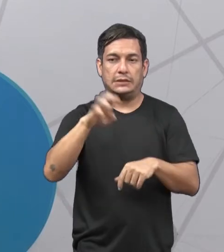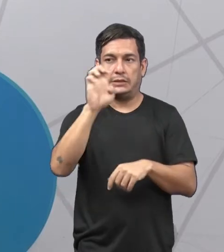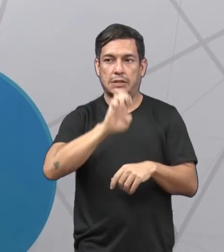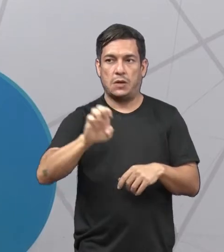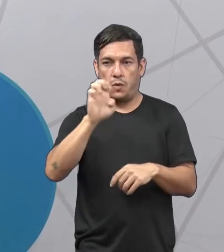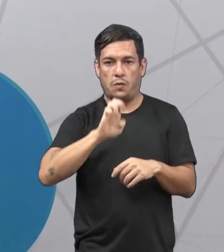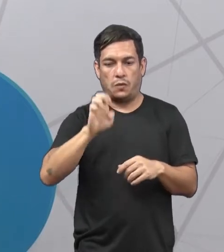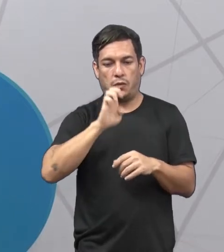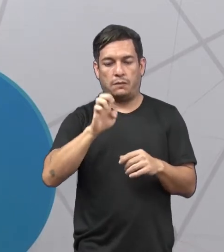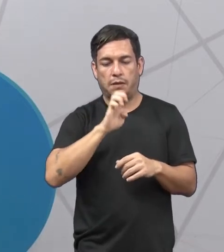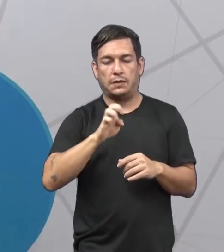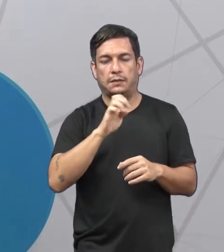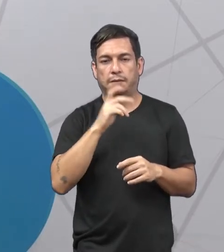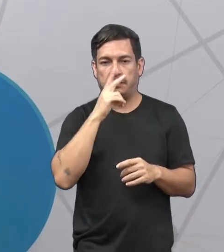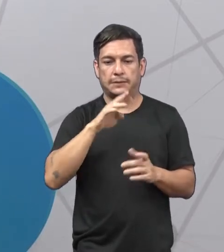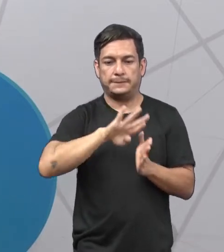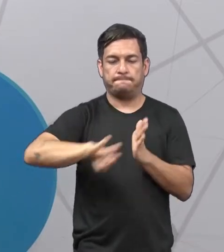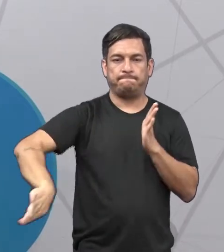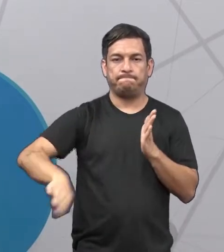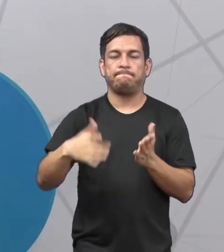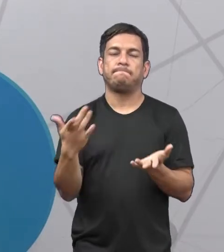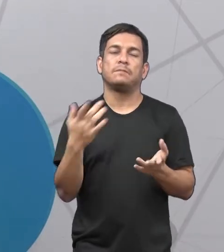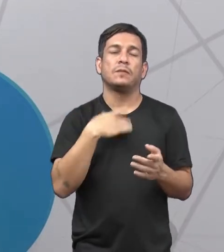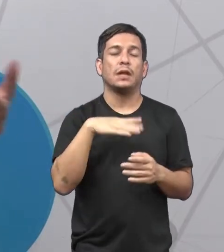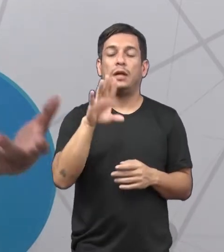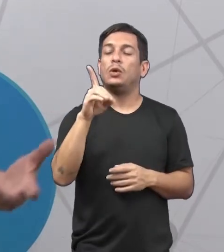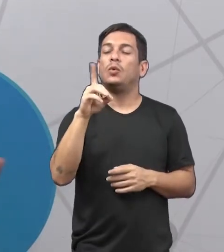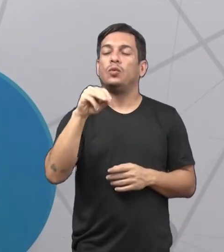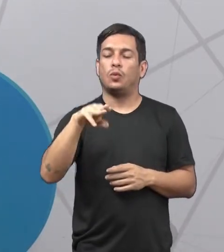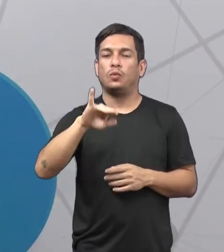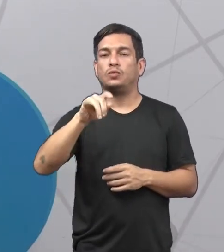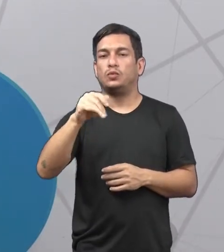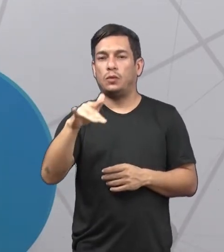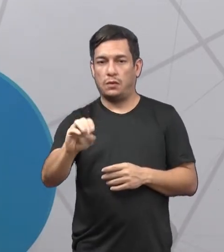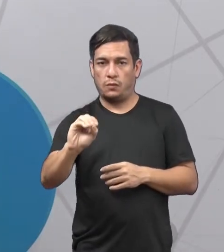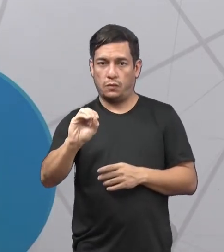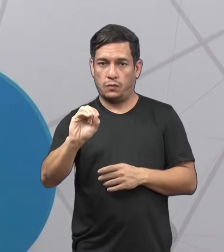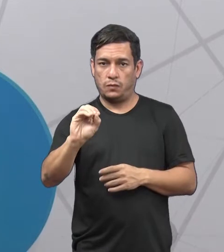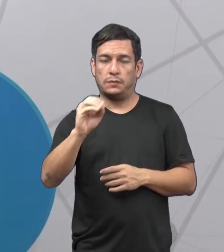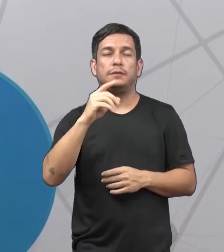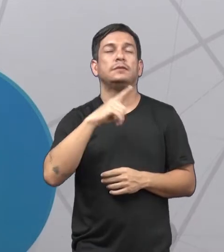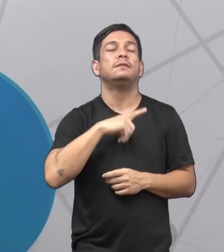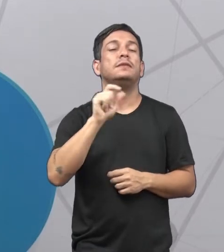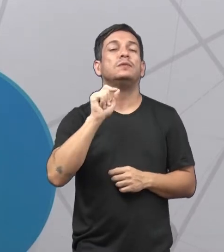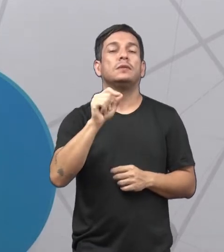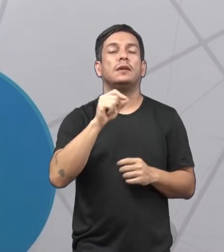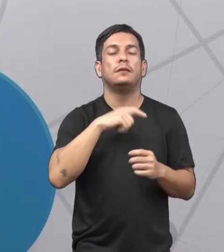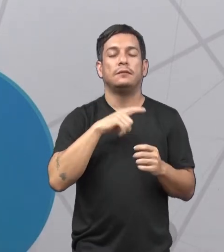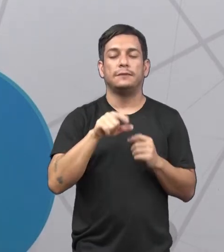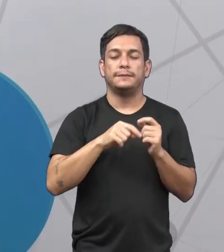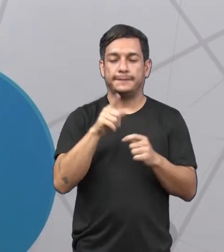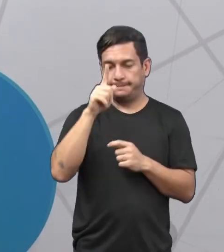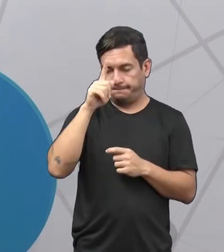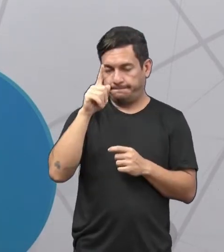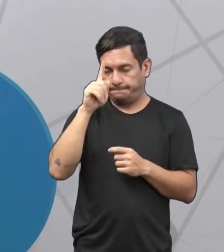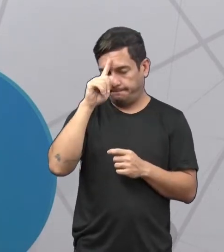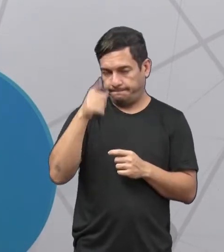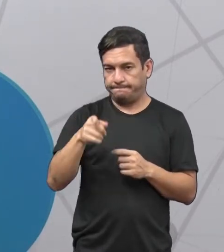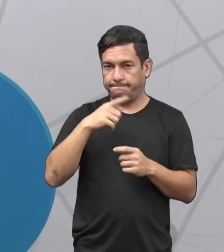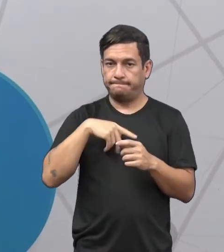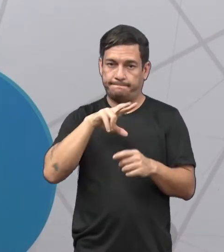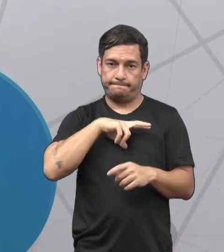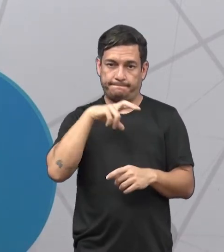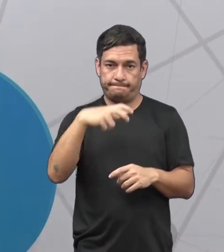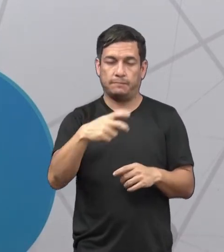uma ideia de querer que o Dom João voltasse para Portugal. Né? Teve uma